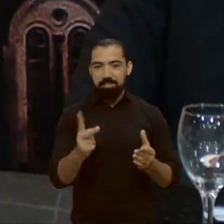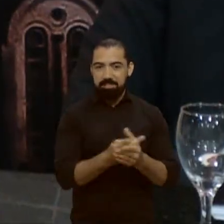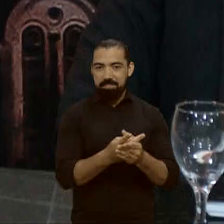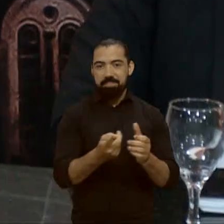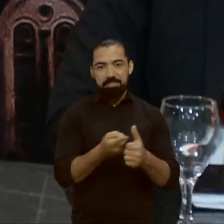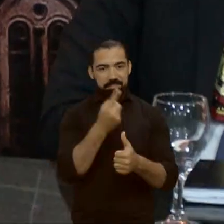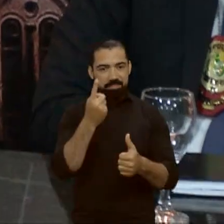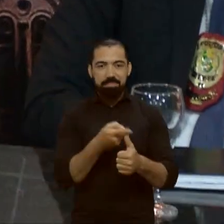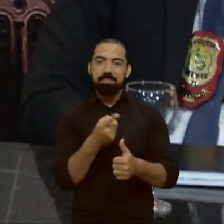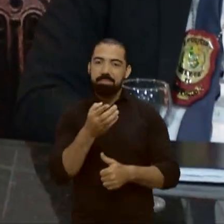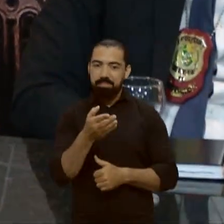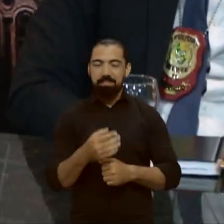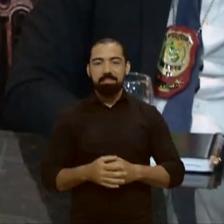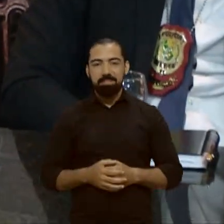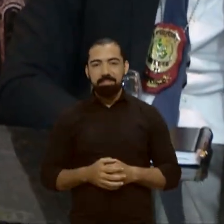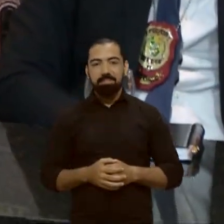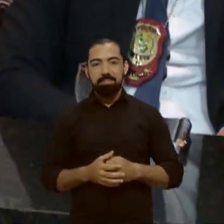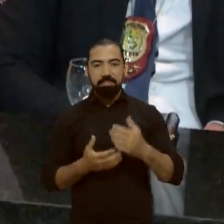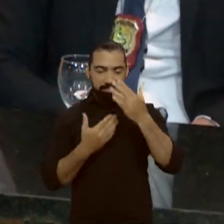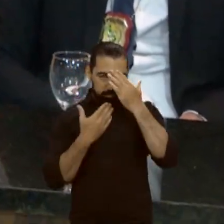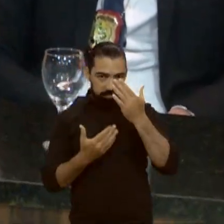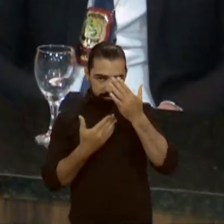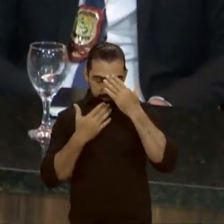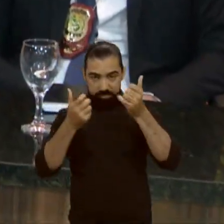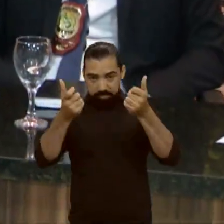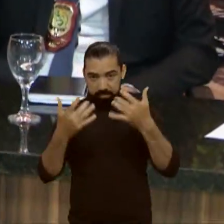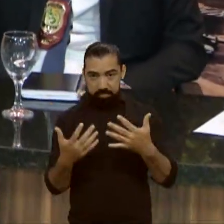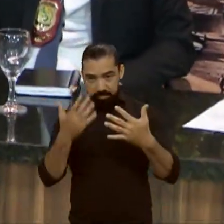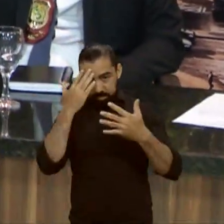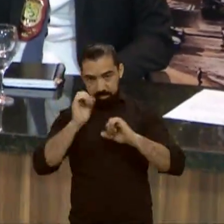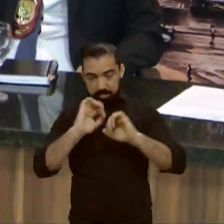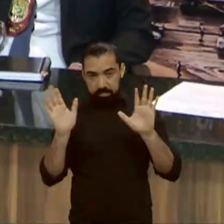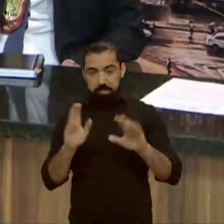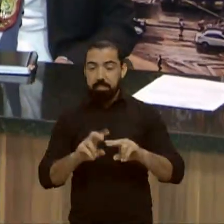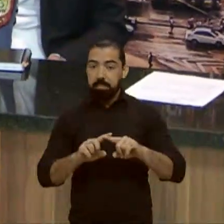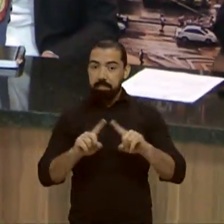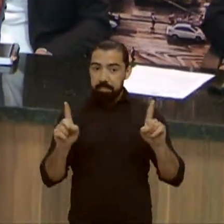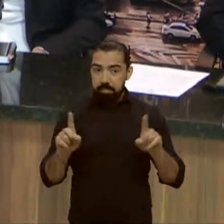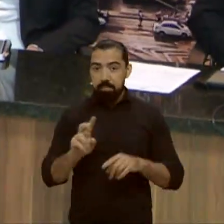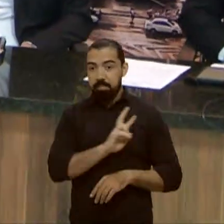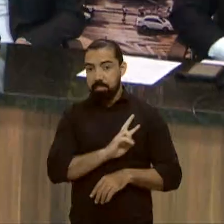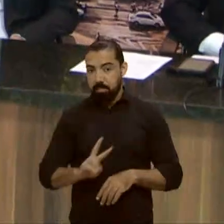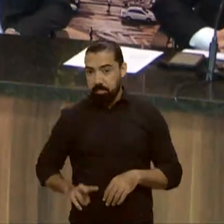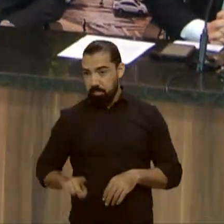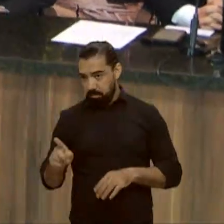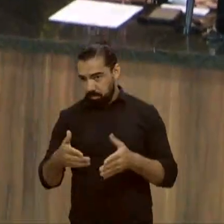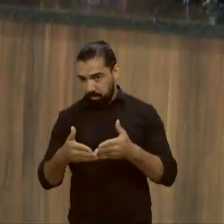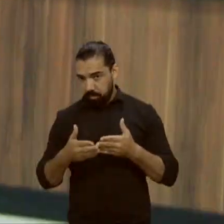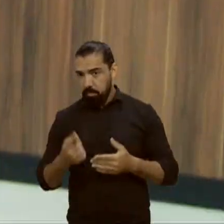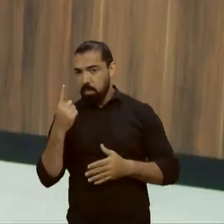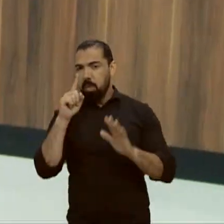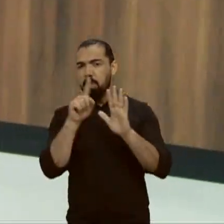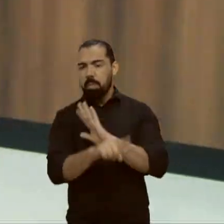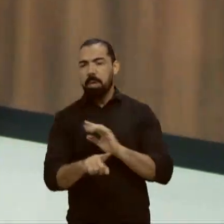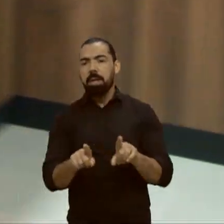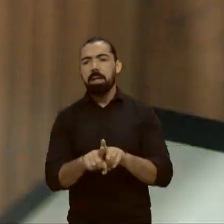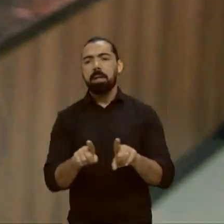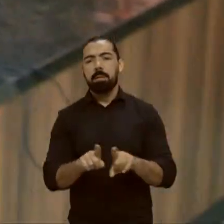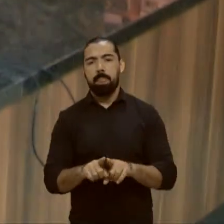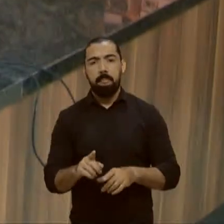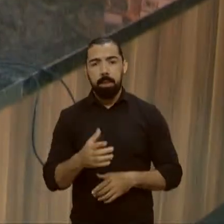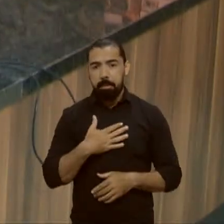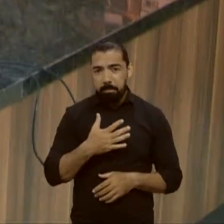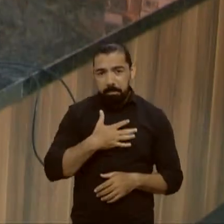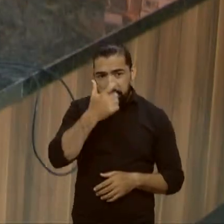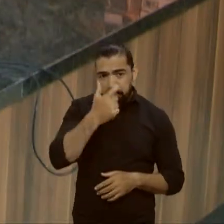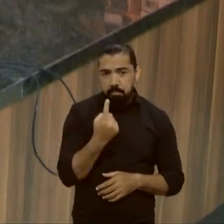viu? Queria lhe agradecer aqui pelo esclarecimento, mas, vereador Ronaldo, se o senhor me permite, eu queria fazer uma pergunta, que não só eu tenho